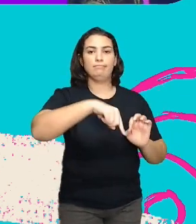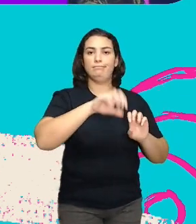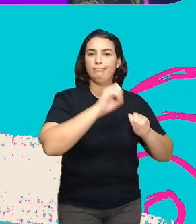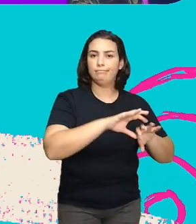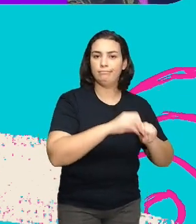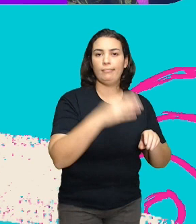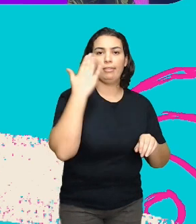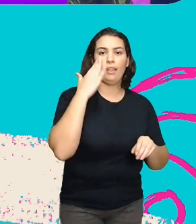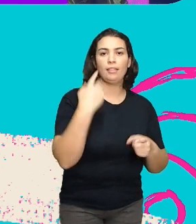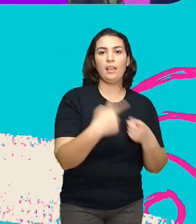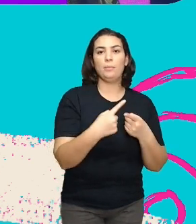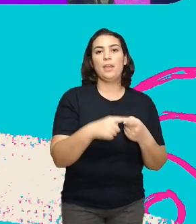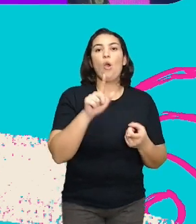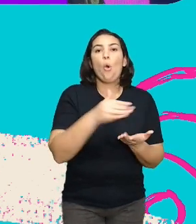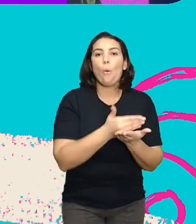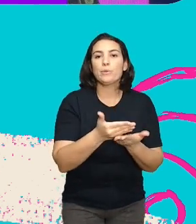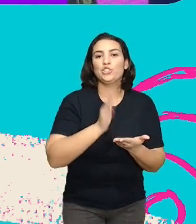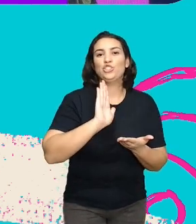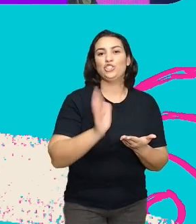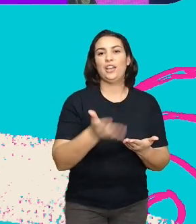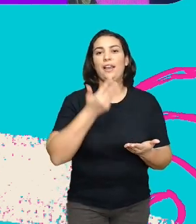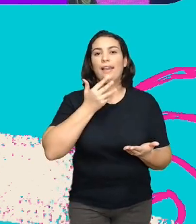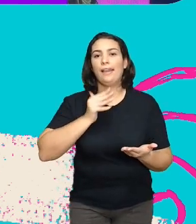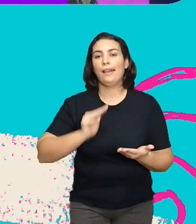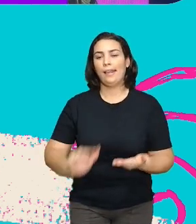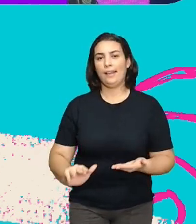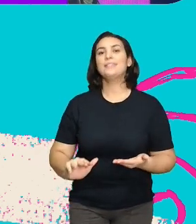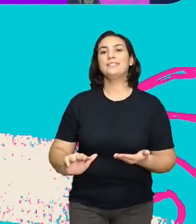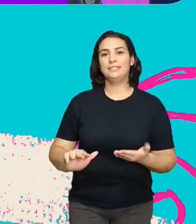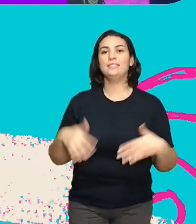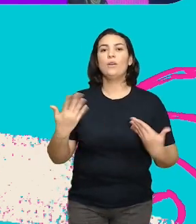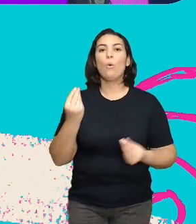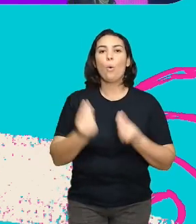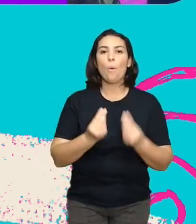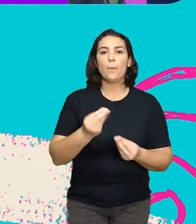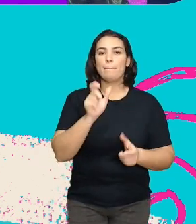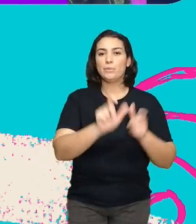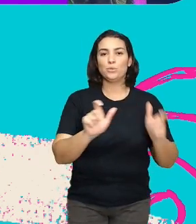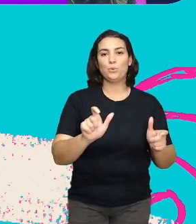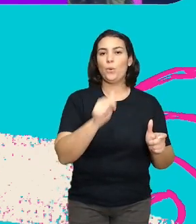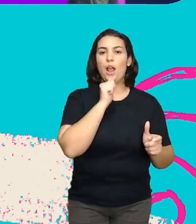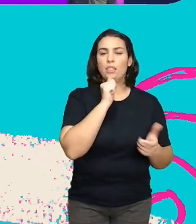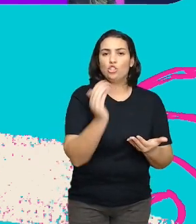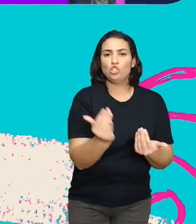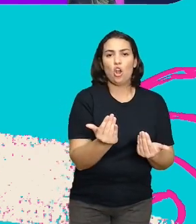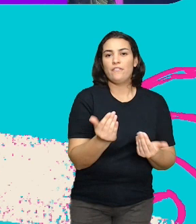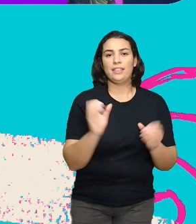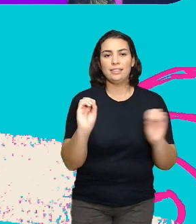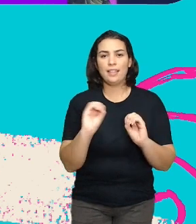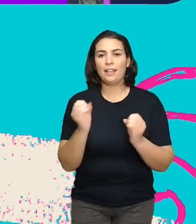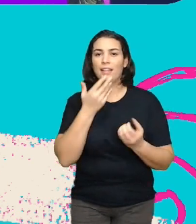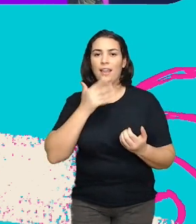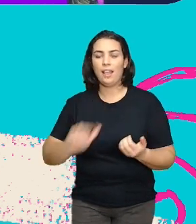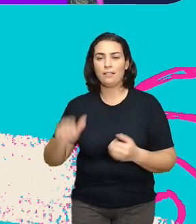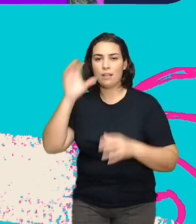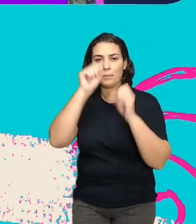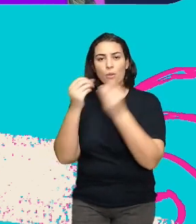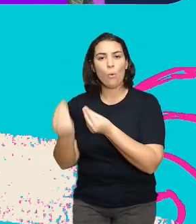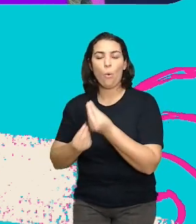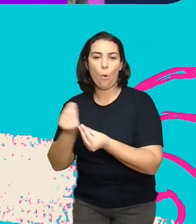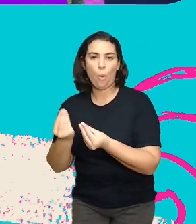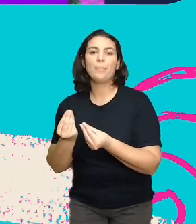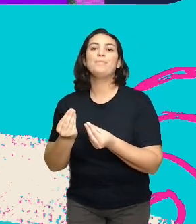na infância, então a gente não consegue que uma pessoa que não tenha desenvolvido habilidades específicas entre num curso extremamente